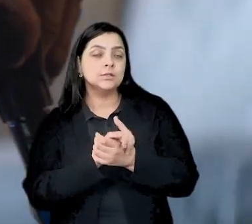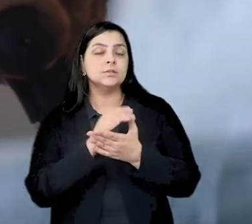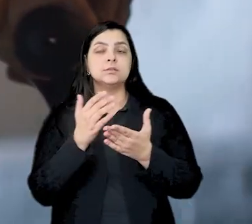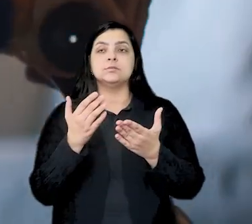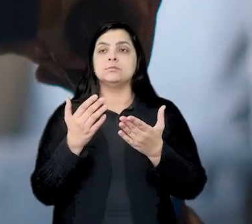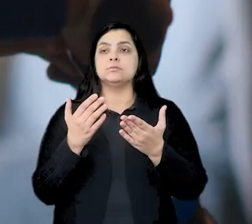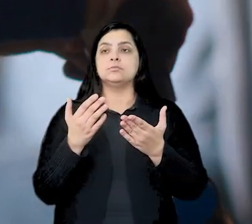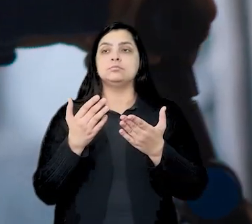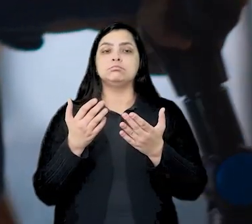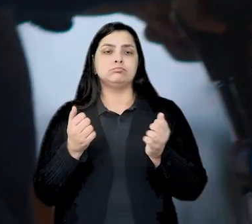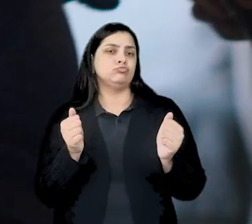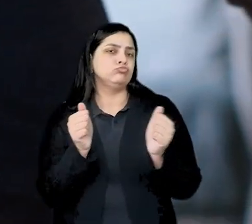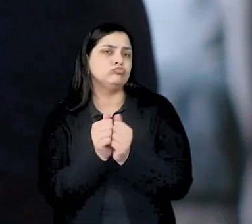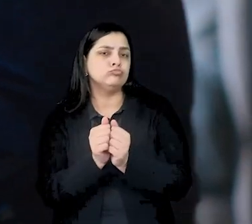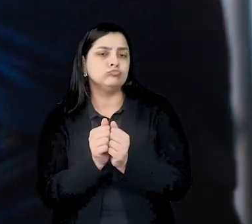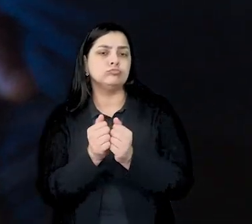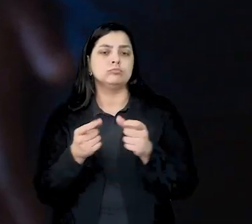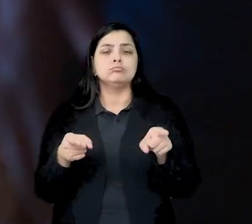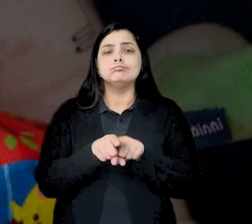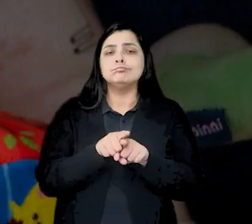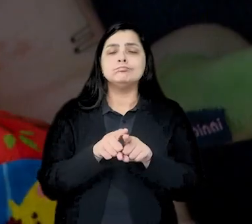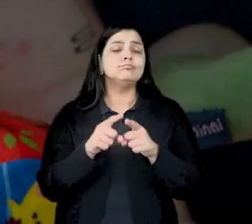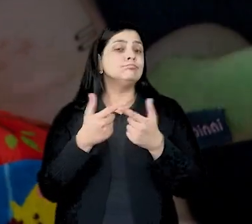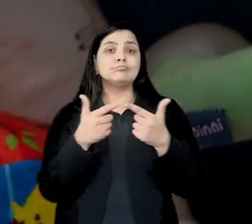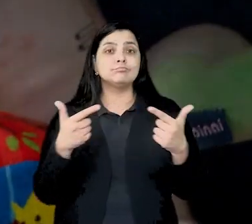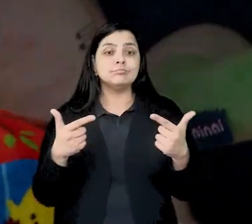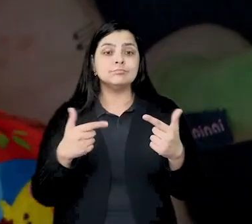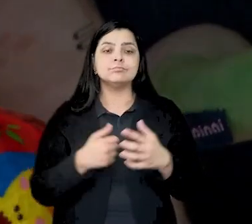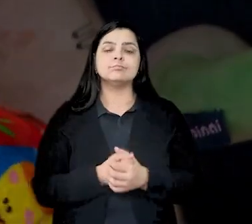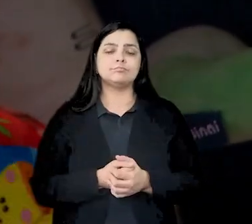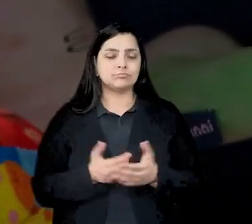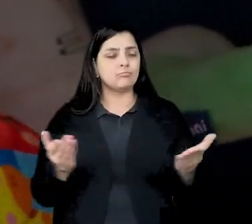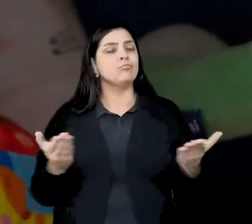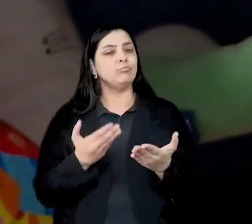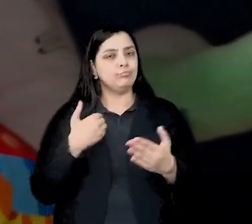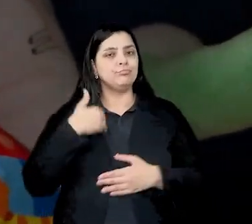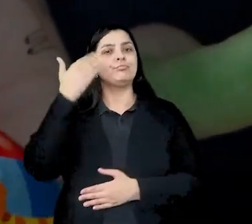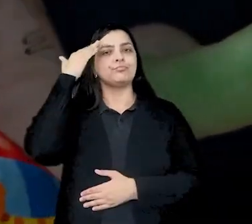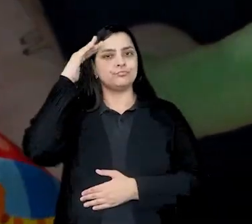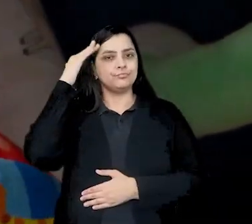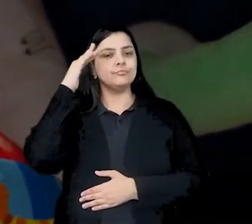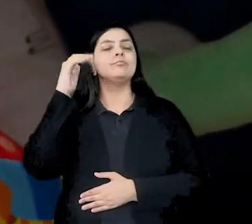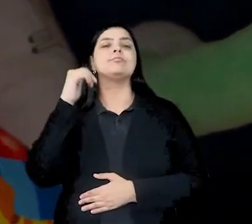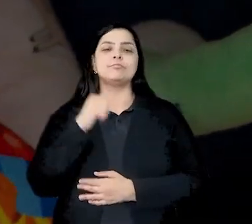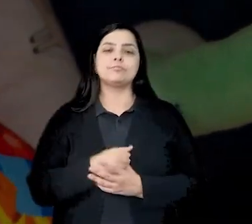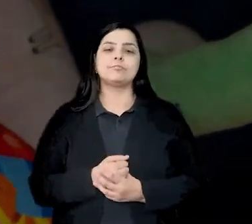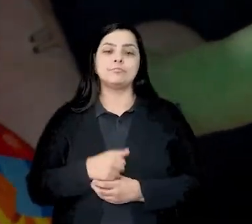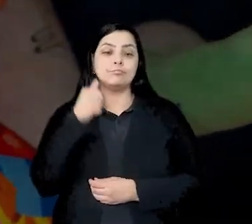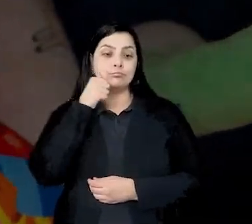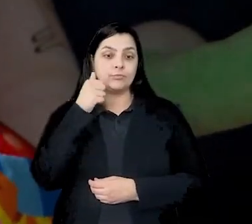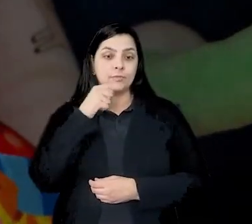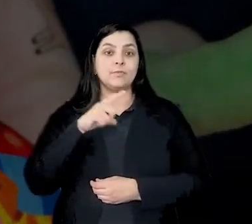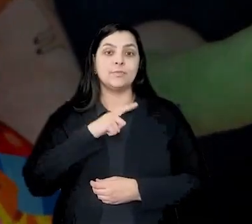do marido, isso sobrecarrega muito. Hoje em dia eu entendo mulheres que têm um